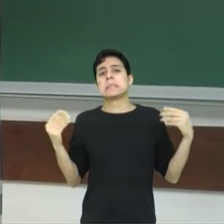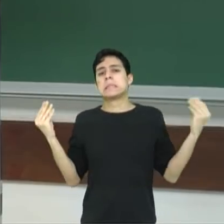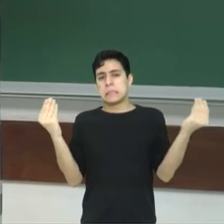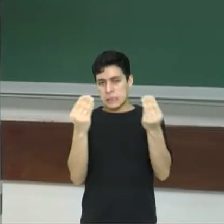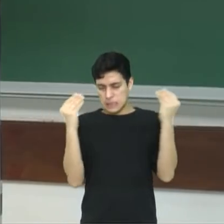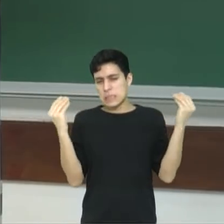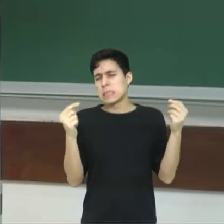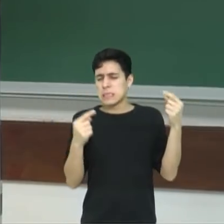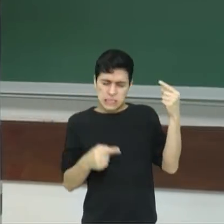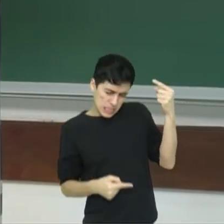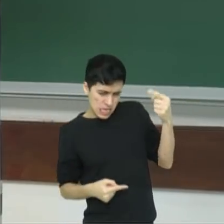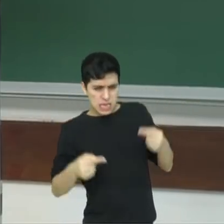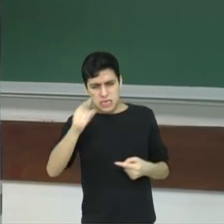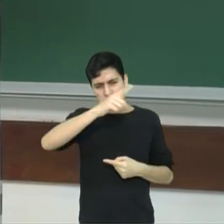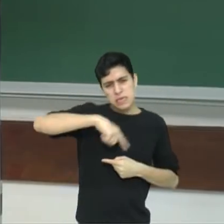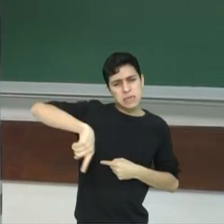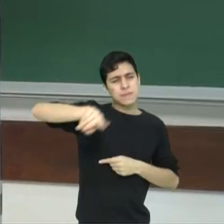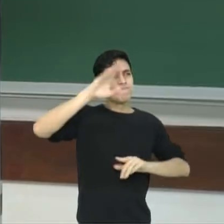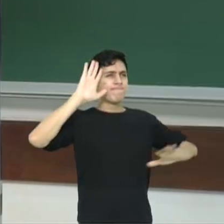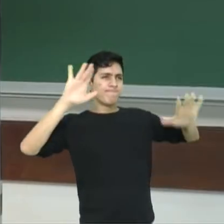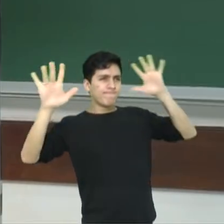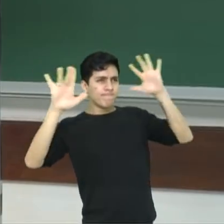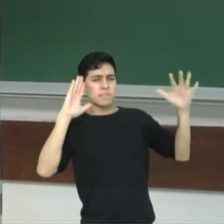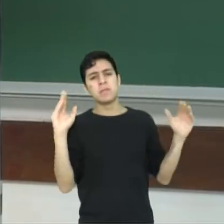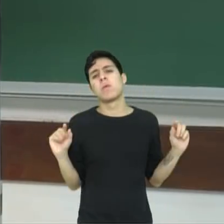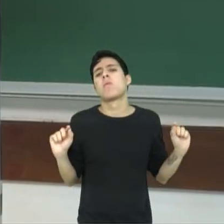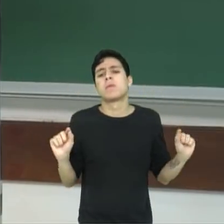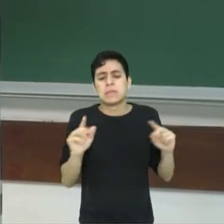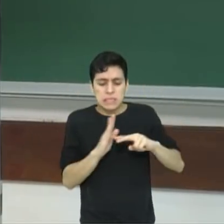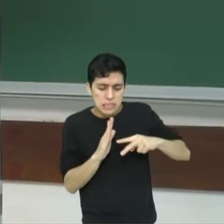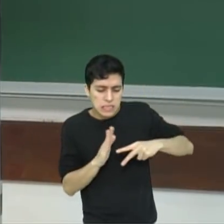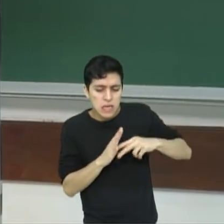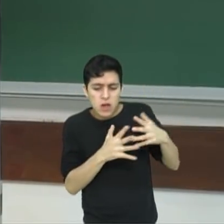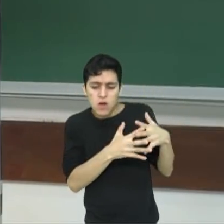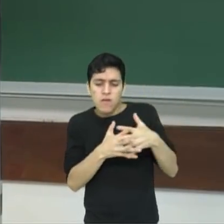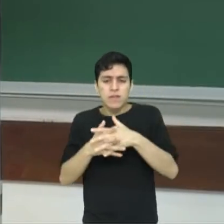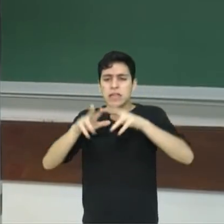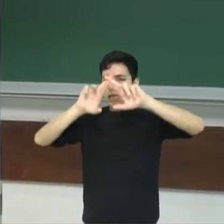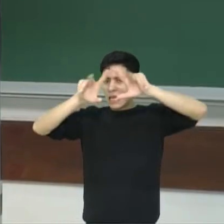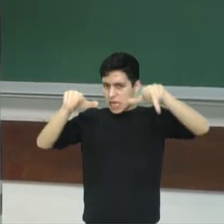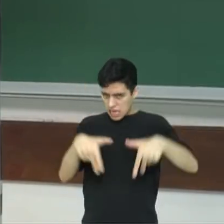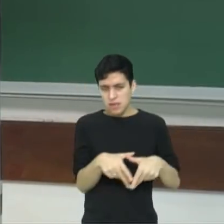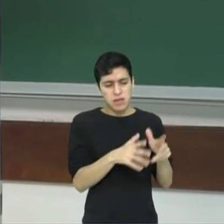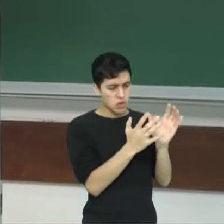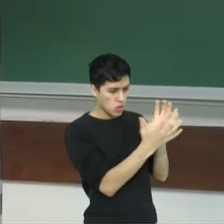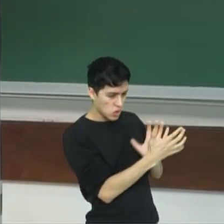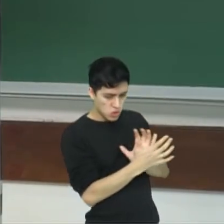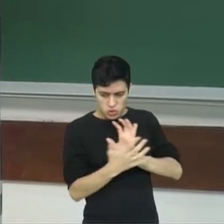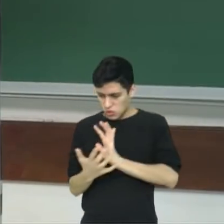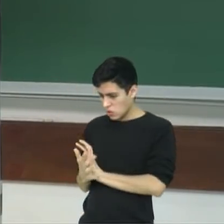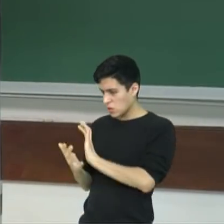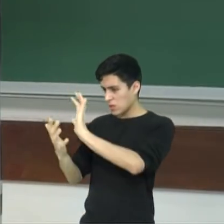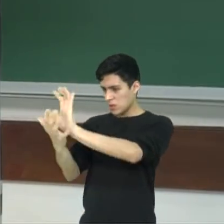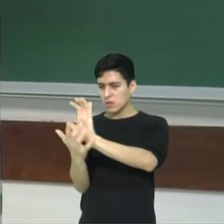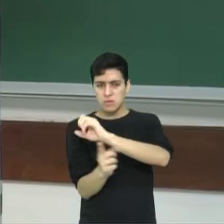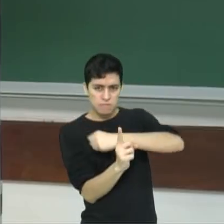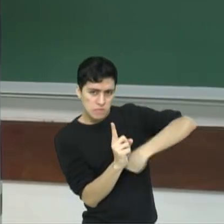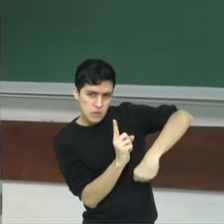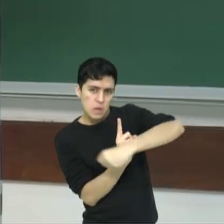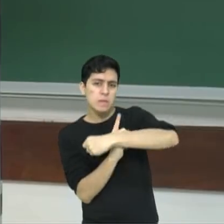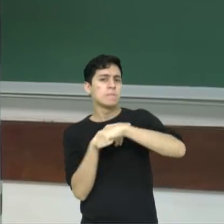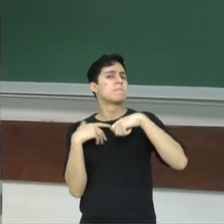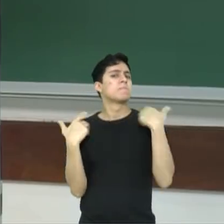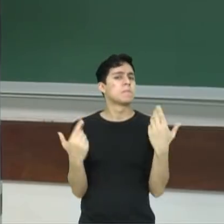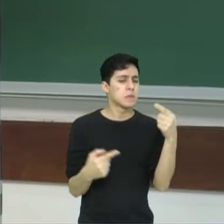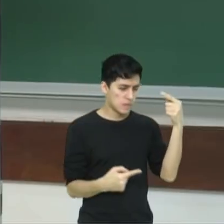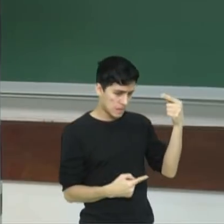vai dar uma discussão bacana para todos nós entendermos o que é um conflito étnico, né, professor? Etnia é uma questão de grupo social, então é